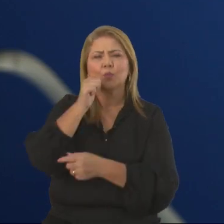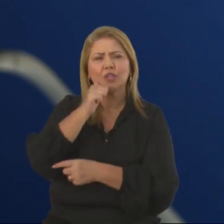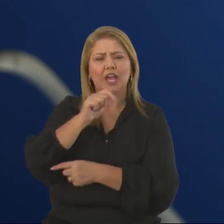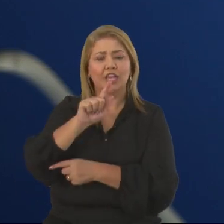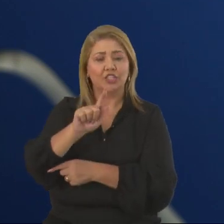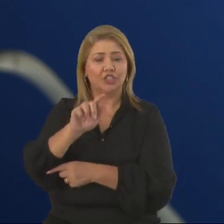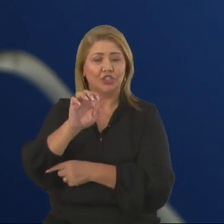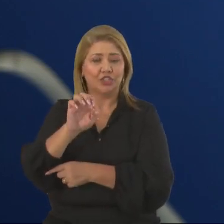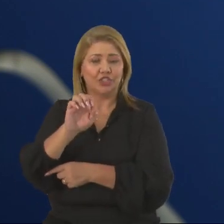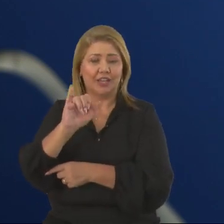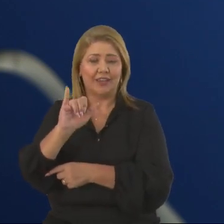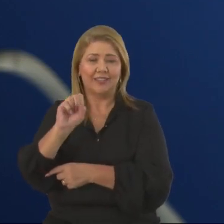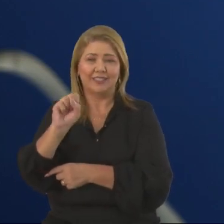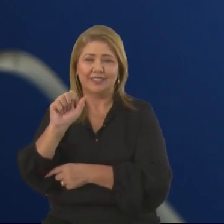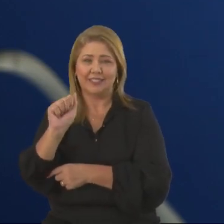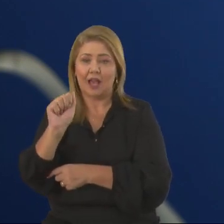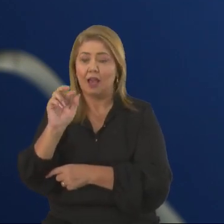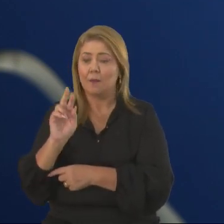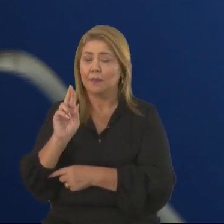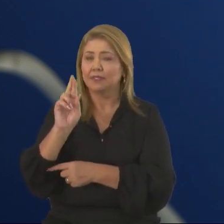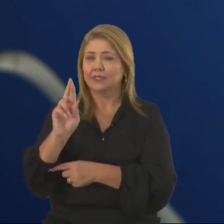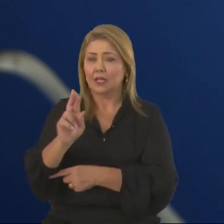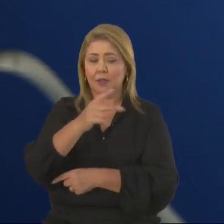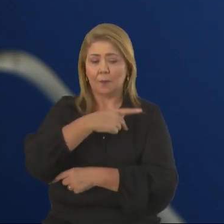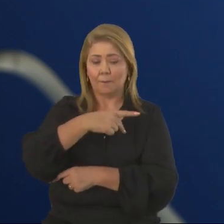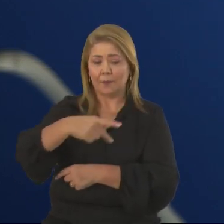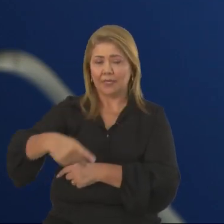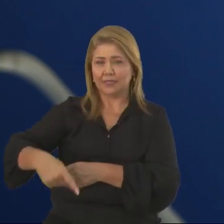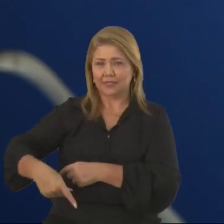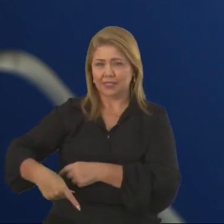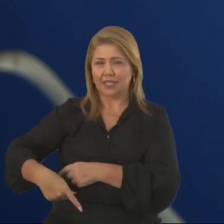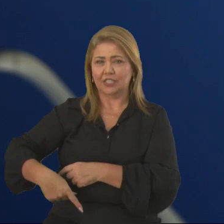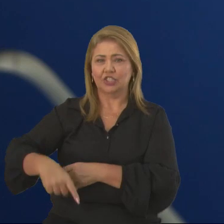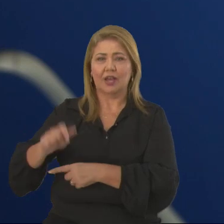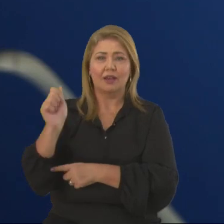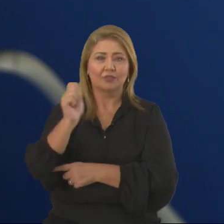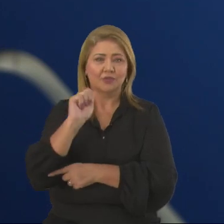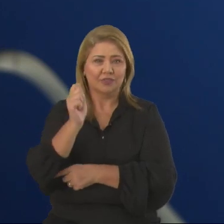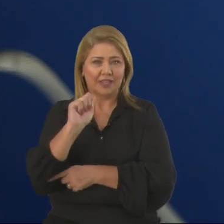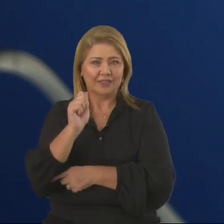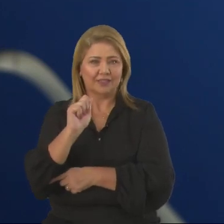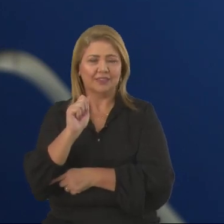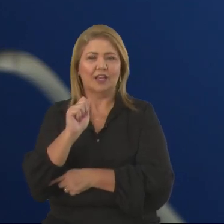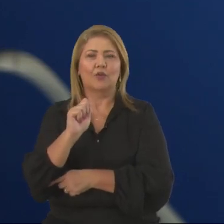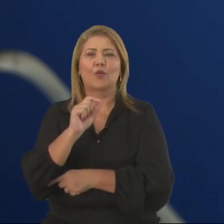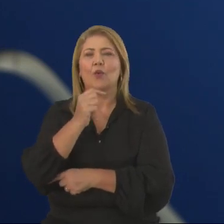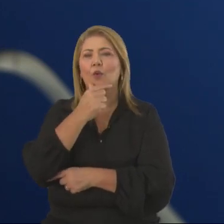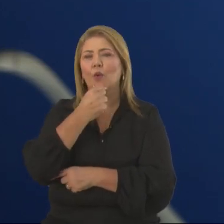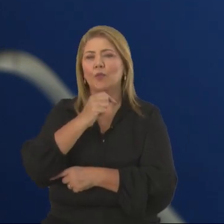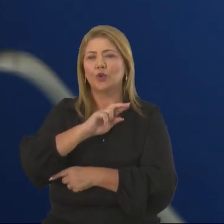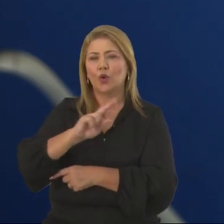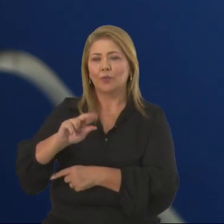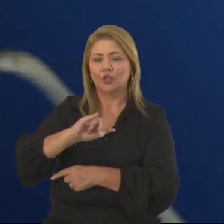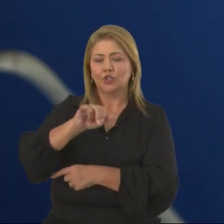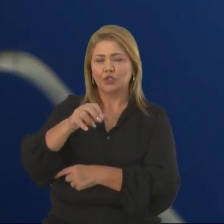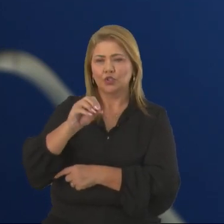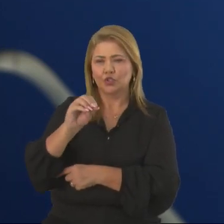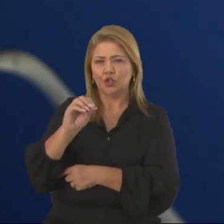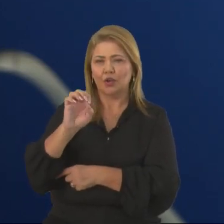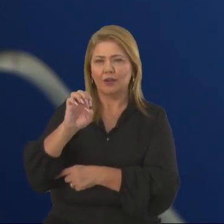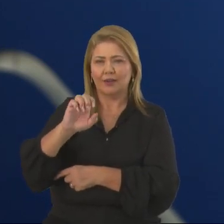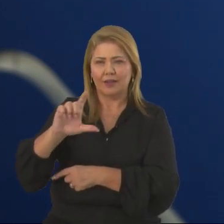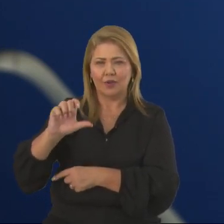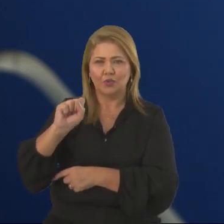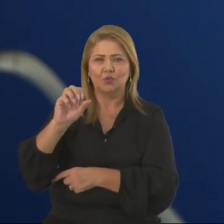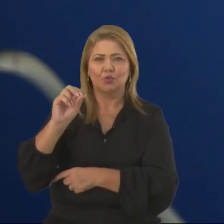Campelo, neste ato representando o presidente da Justego, Joelson da Conceição Lisboa, e